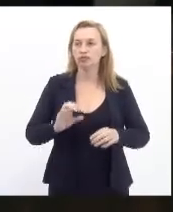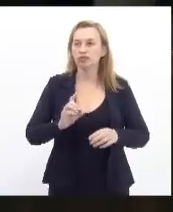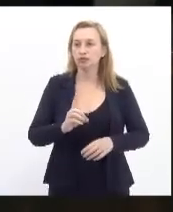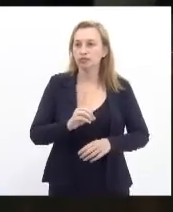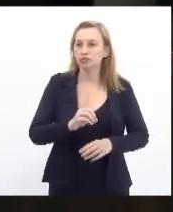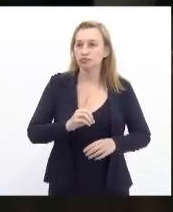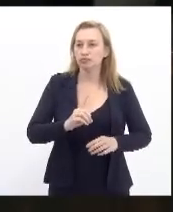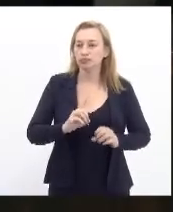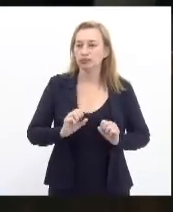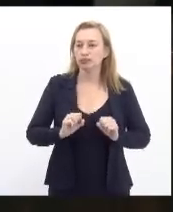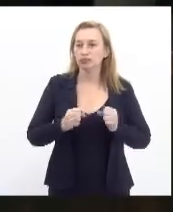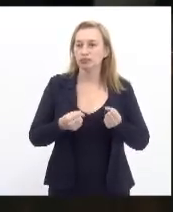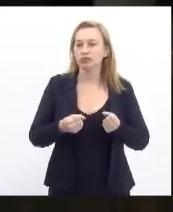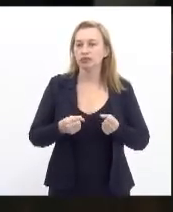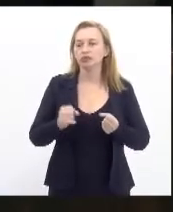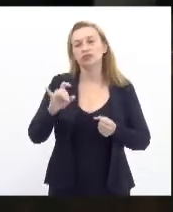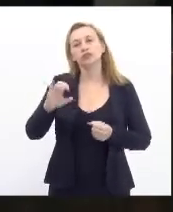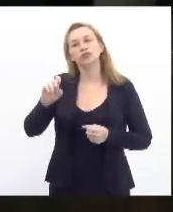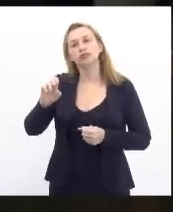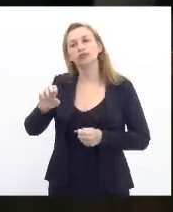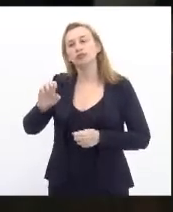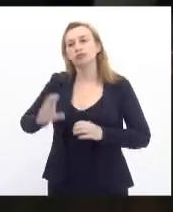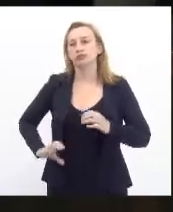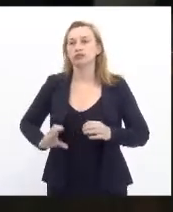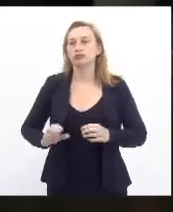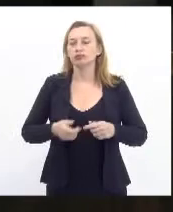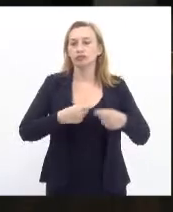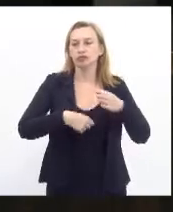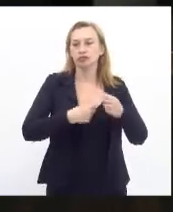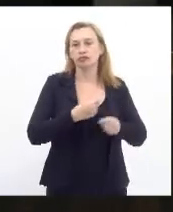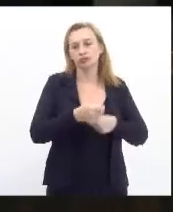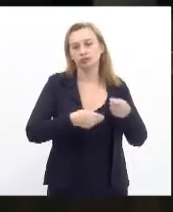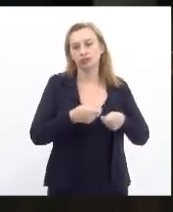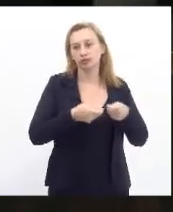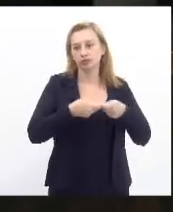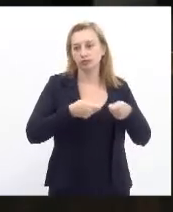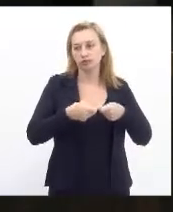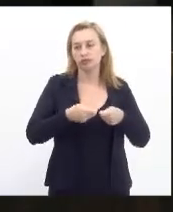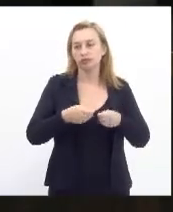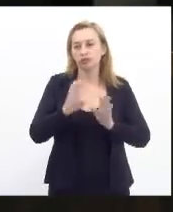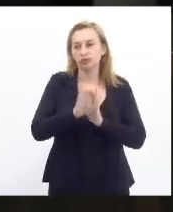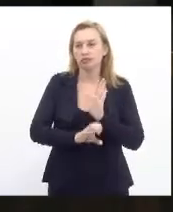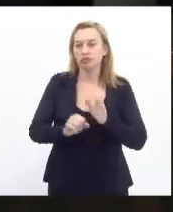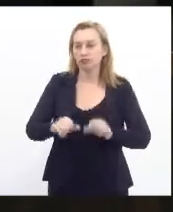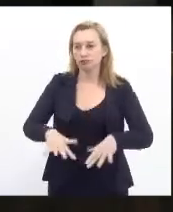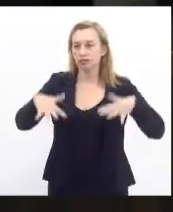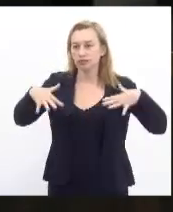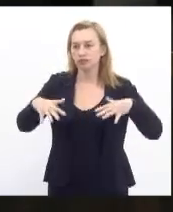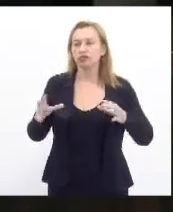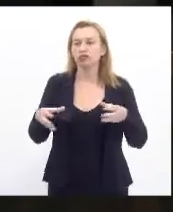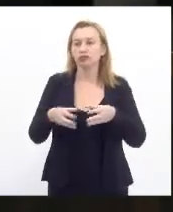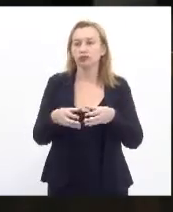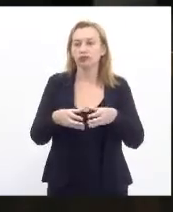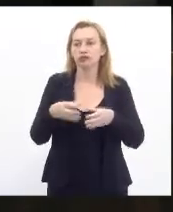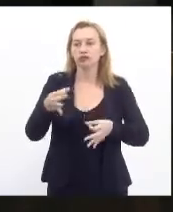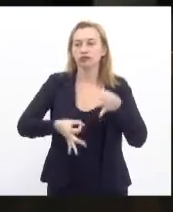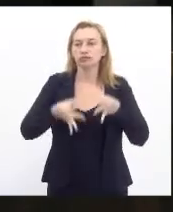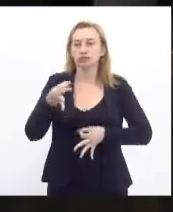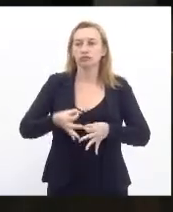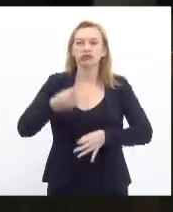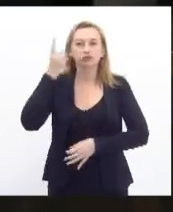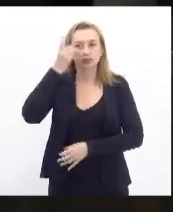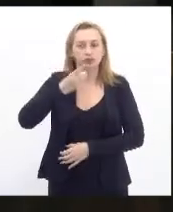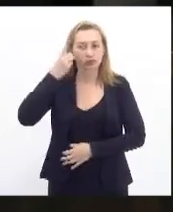orçamento, finança, fiscalização financeira e controle às emendas de plenário. Para emitir parecer pela Comissão de Constituição e Justiça,